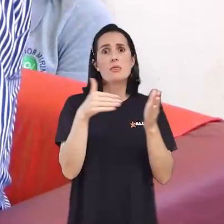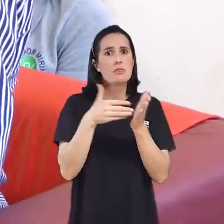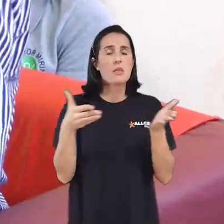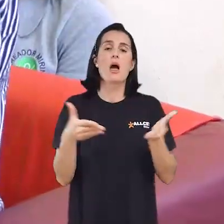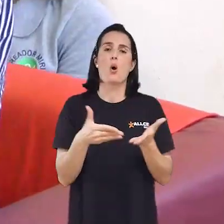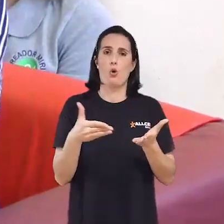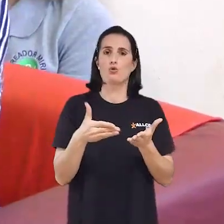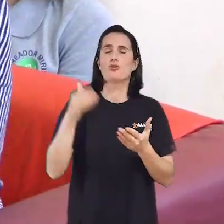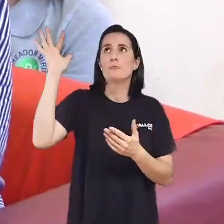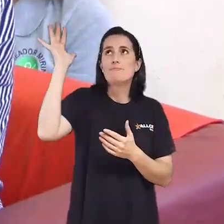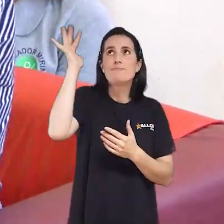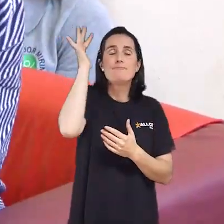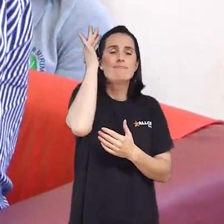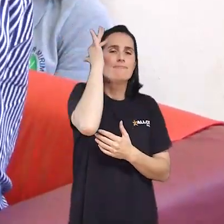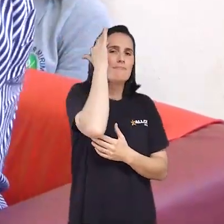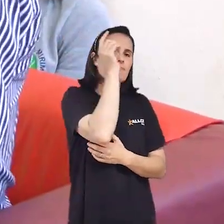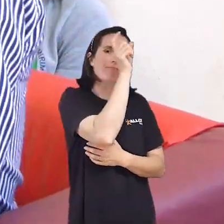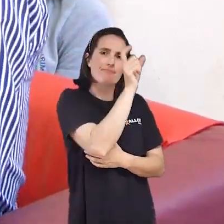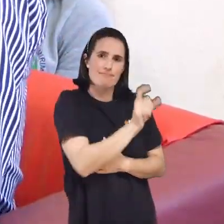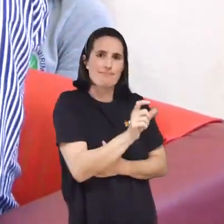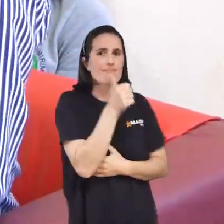a mãe continuou sendo,